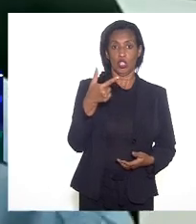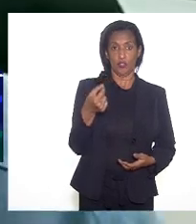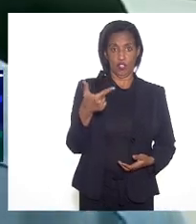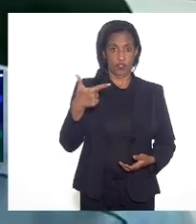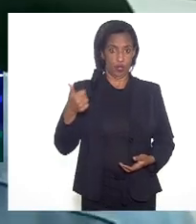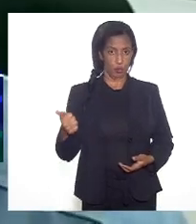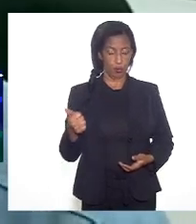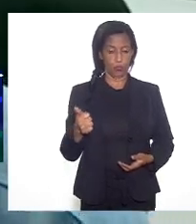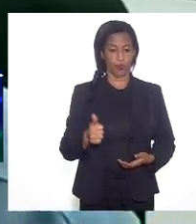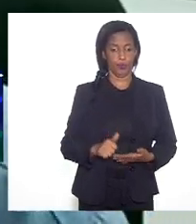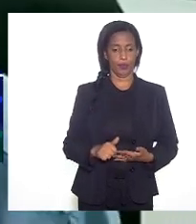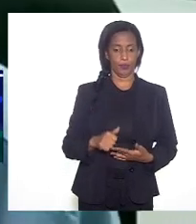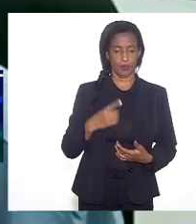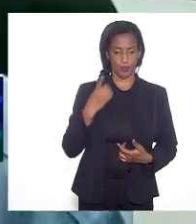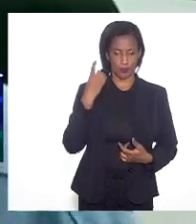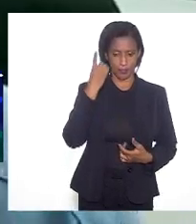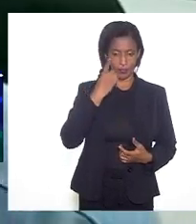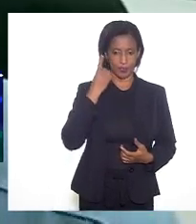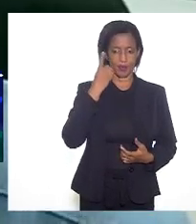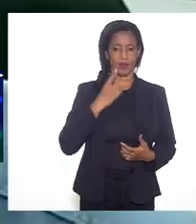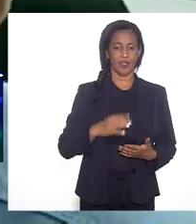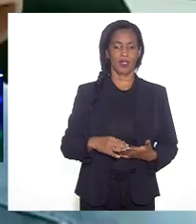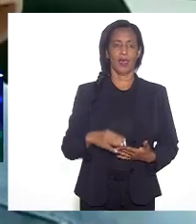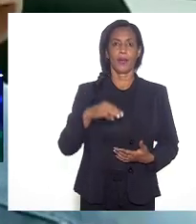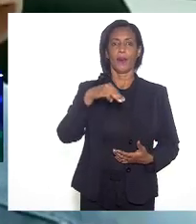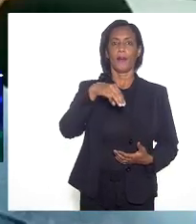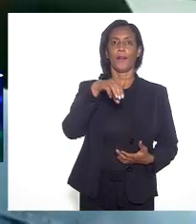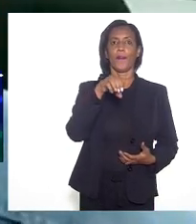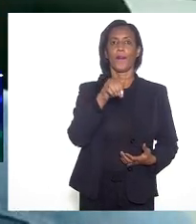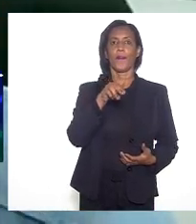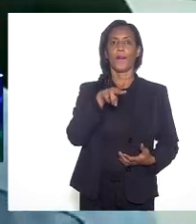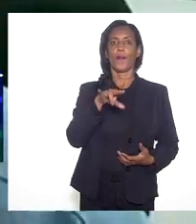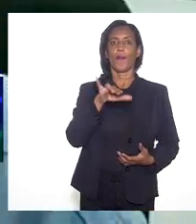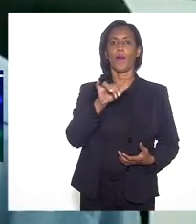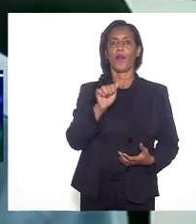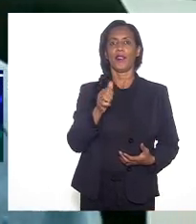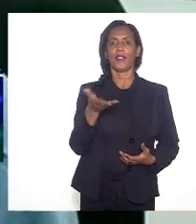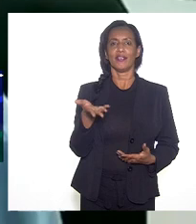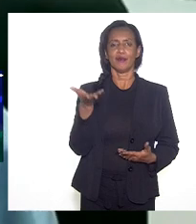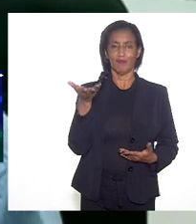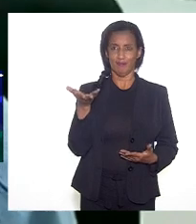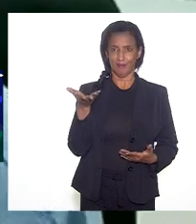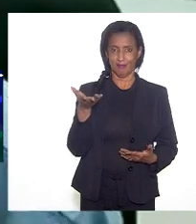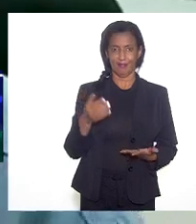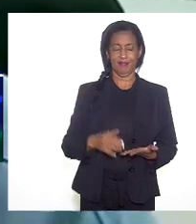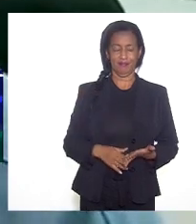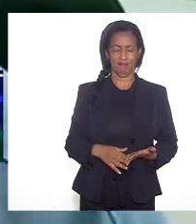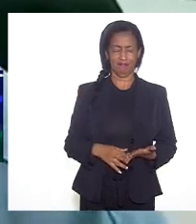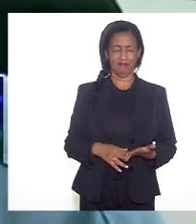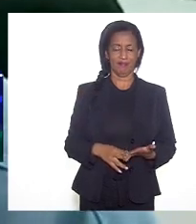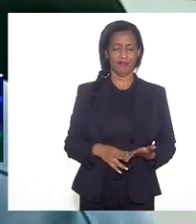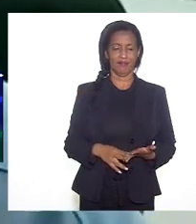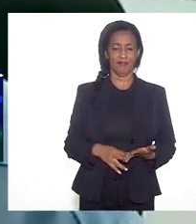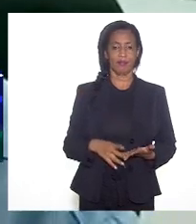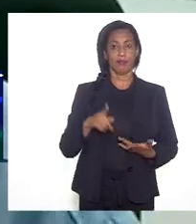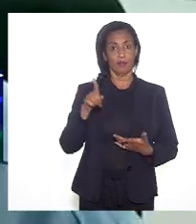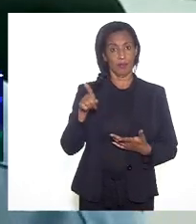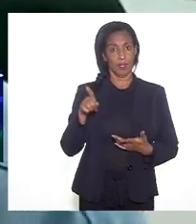4127/2021 da deputada Mônica Francisco, que ela bem